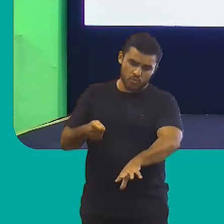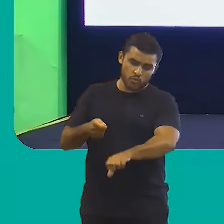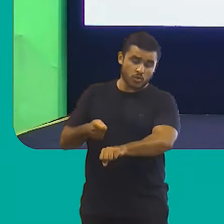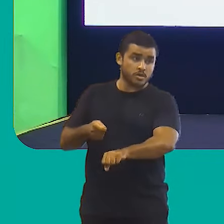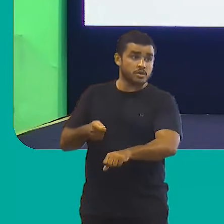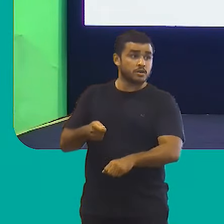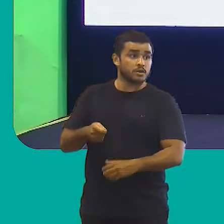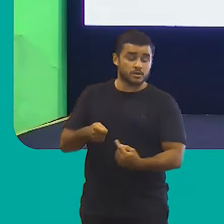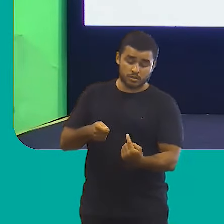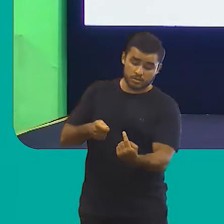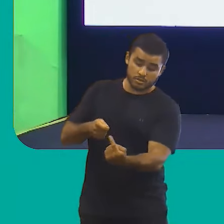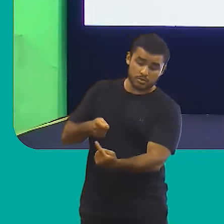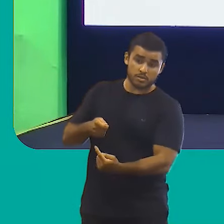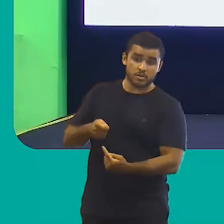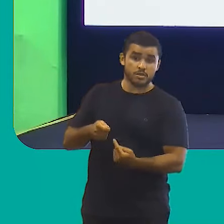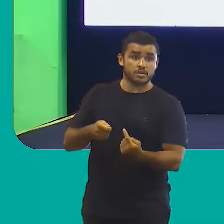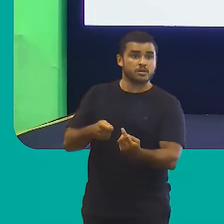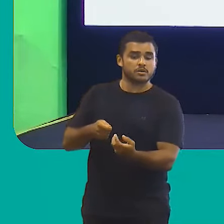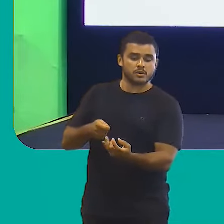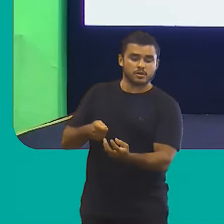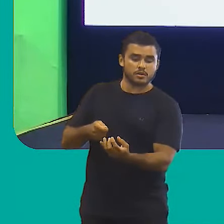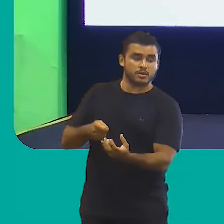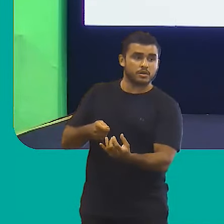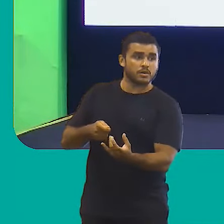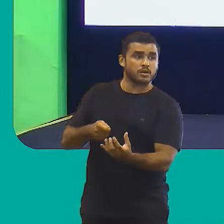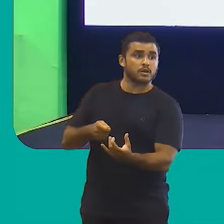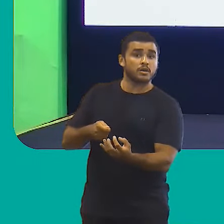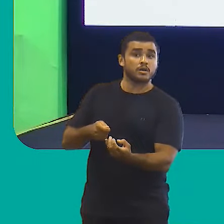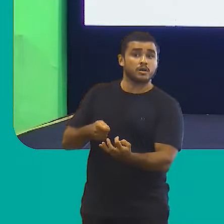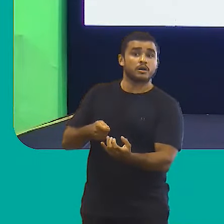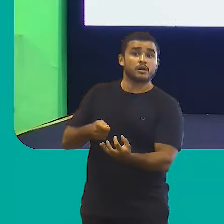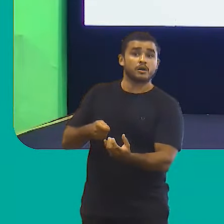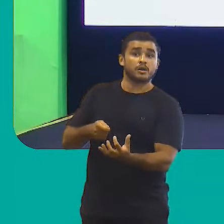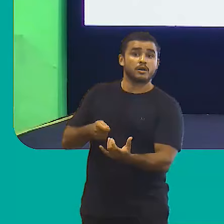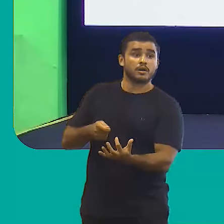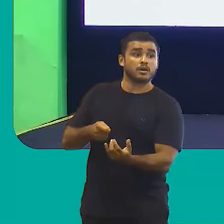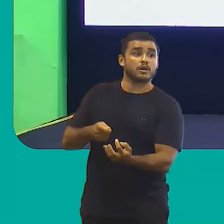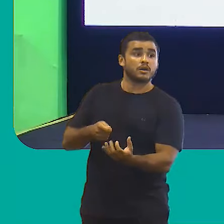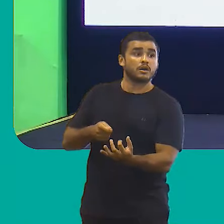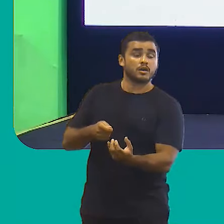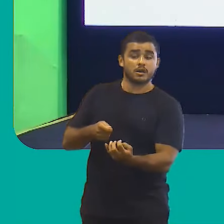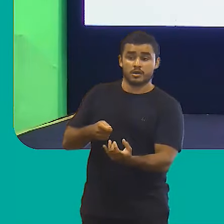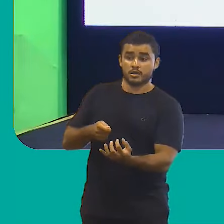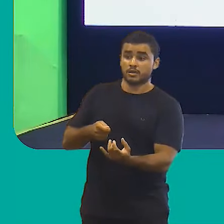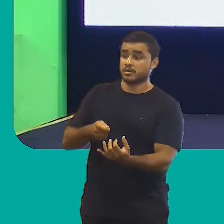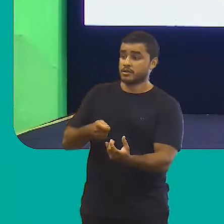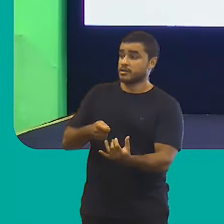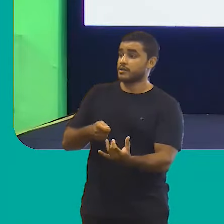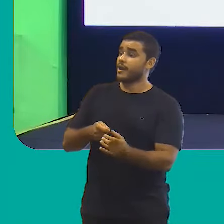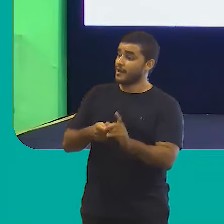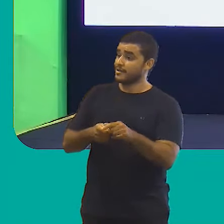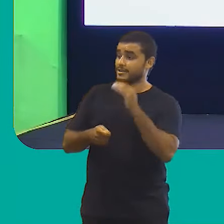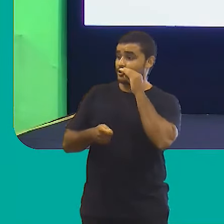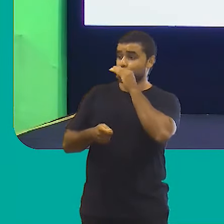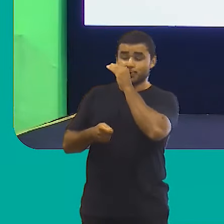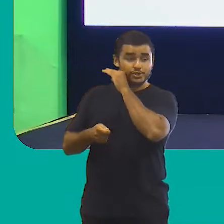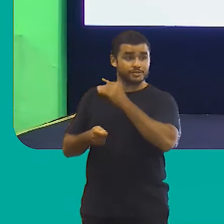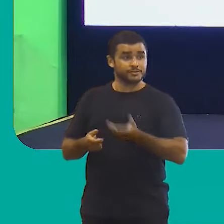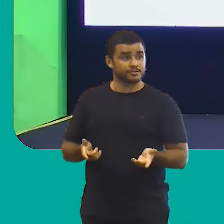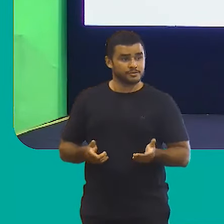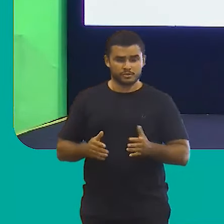elétrica nos condutores, eles esquentam. É o chamado efeito térmico da corrente. Aí a